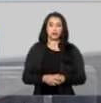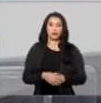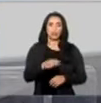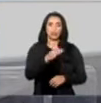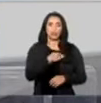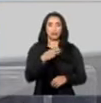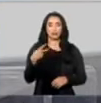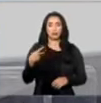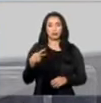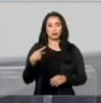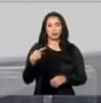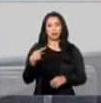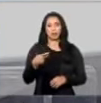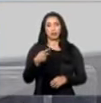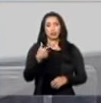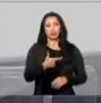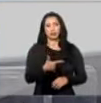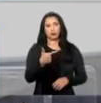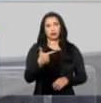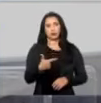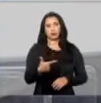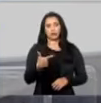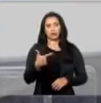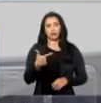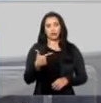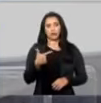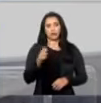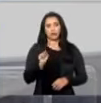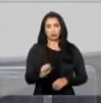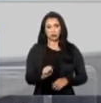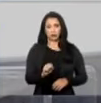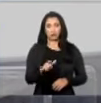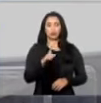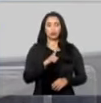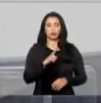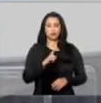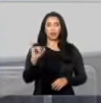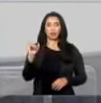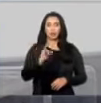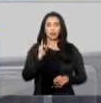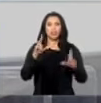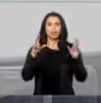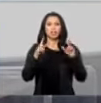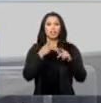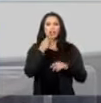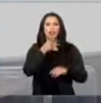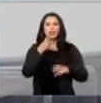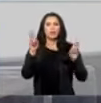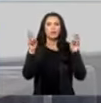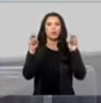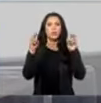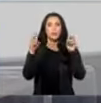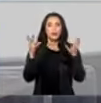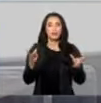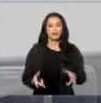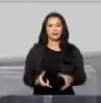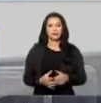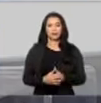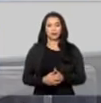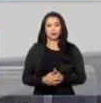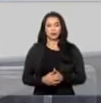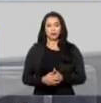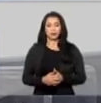MP2228 tem o dedo dele muito forte. E ele tinha uma frase que eu achava incrível, que a gente lembrou, em que ele diz que o pior